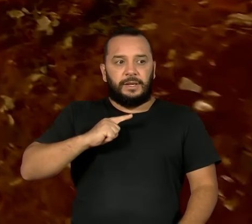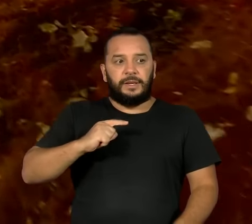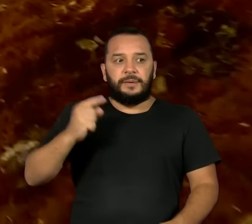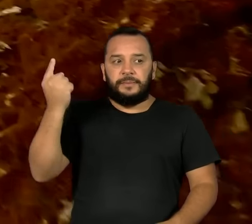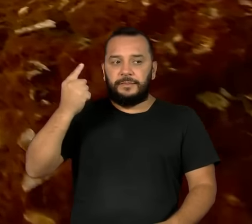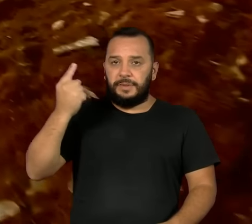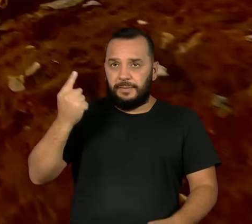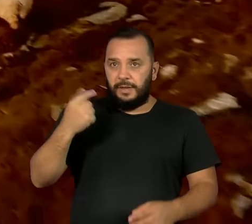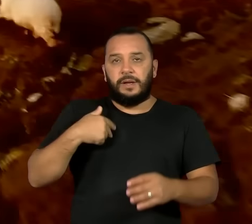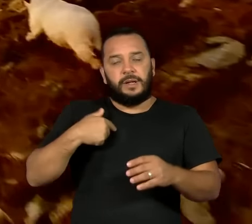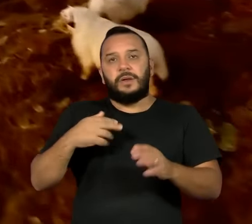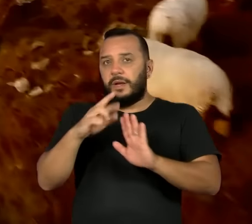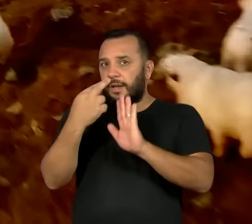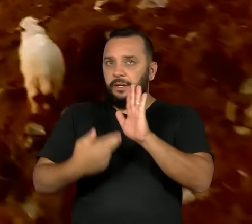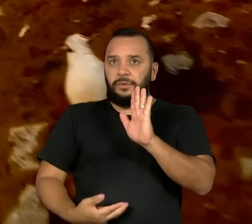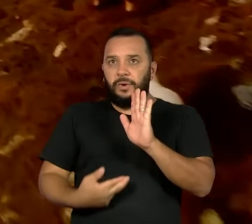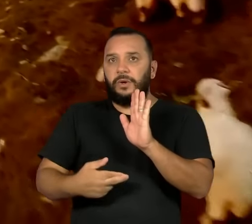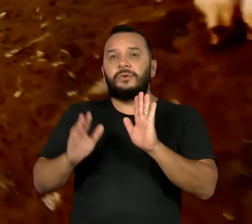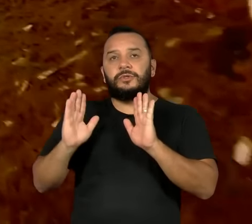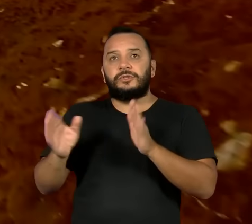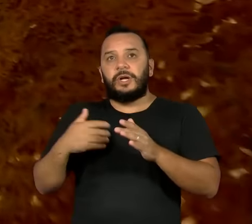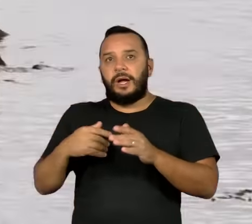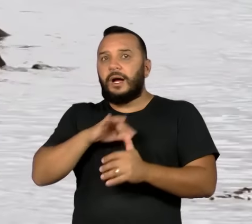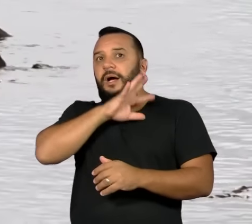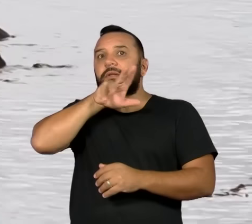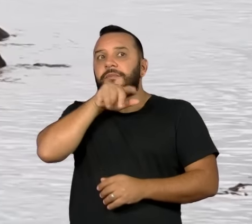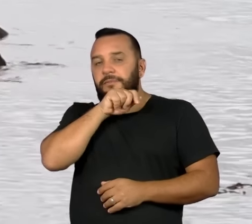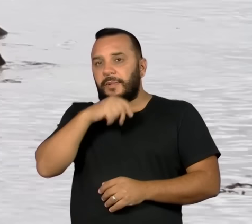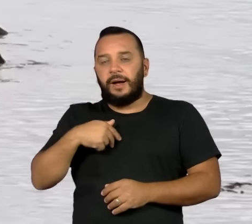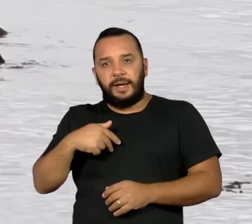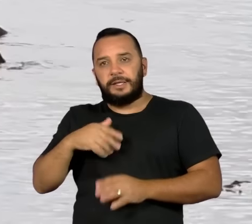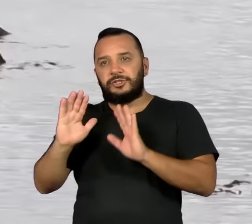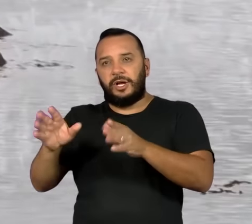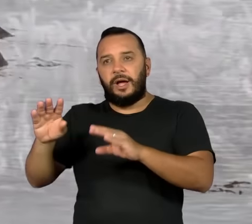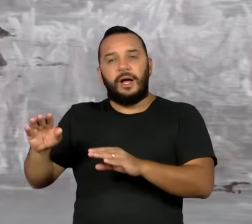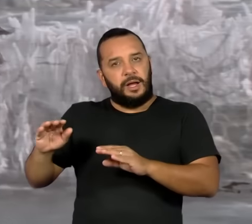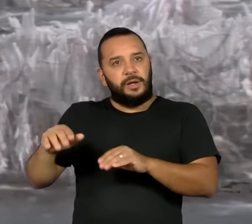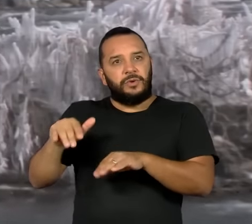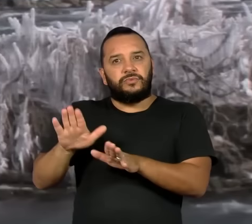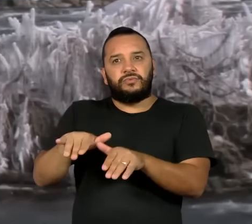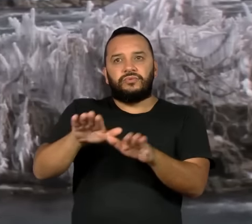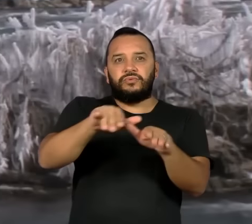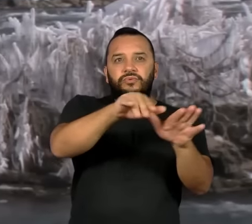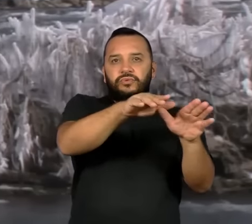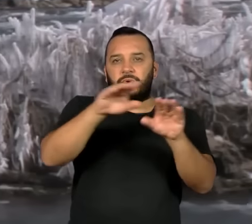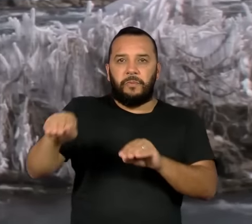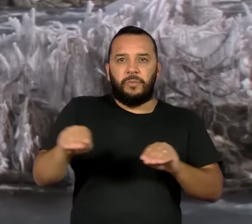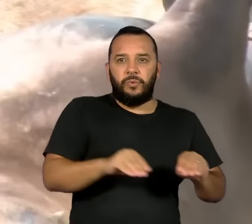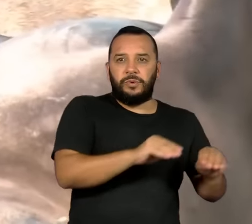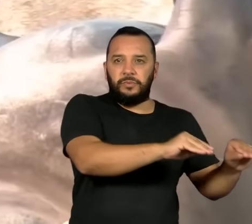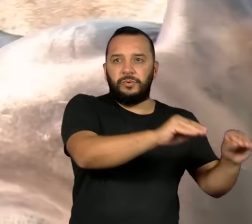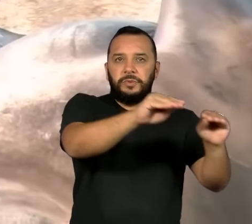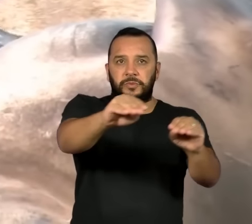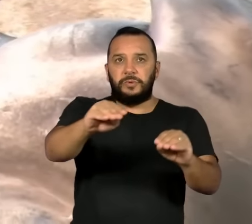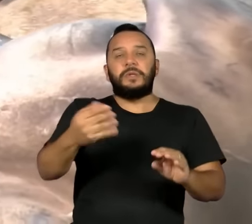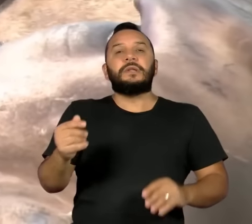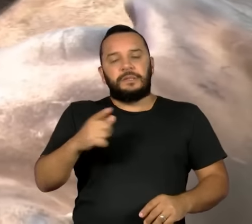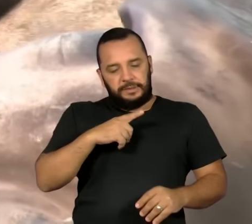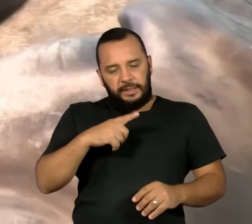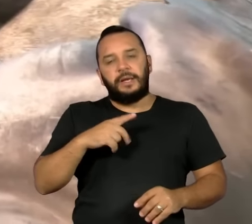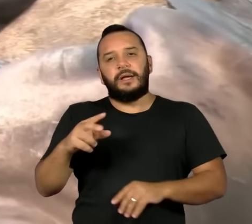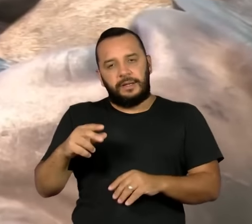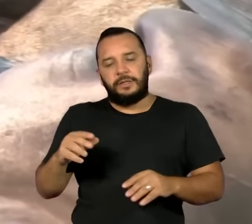estado das espécies migratórias de animais selvagens no mundo. Quase metade delas sofreu alguma redução